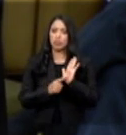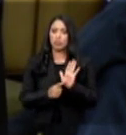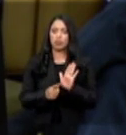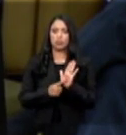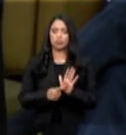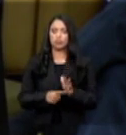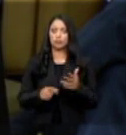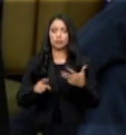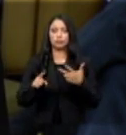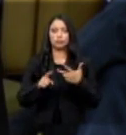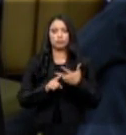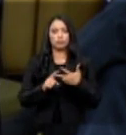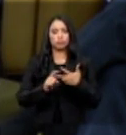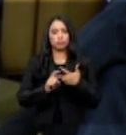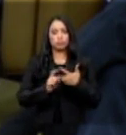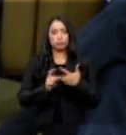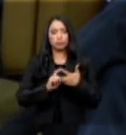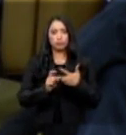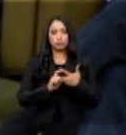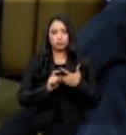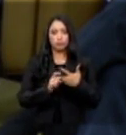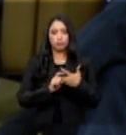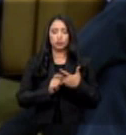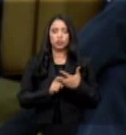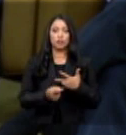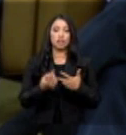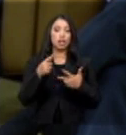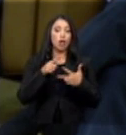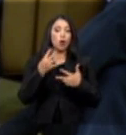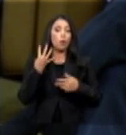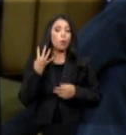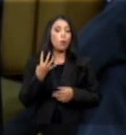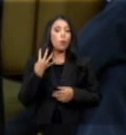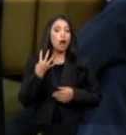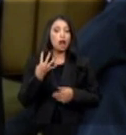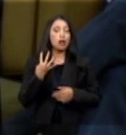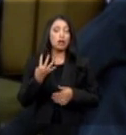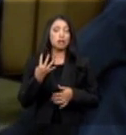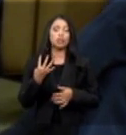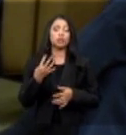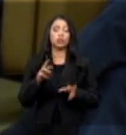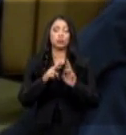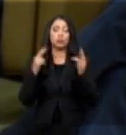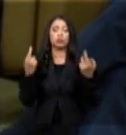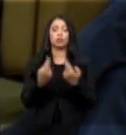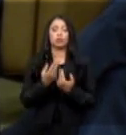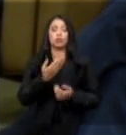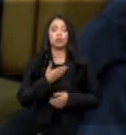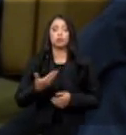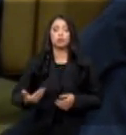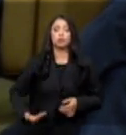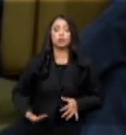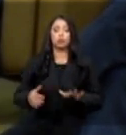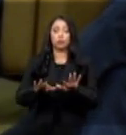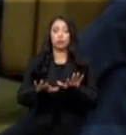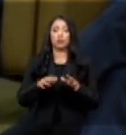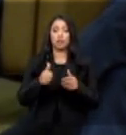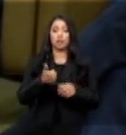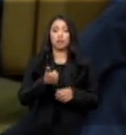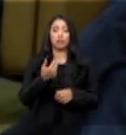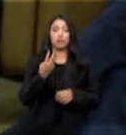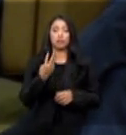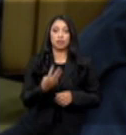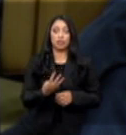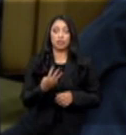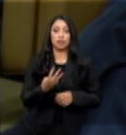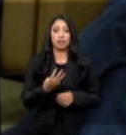administração indireta, fez 4 audiências públicas em Brasília e 13 audiências presenciais